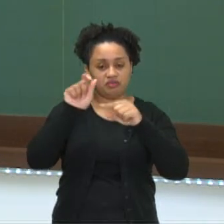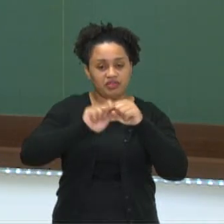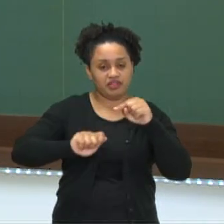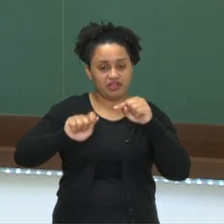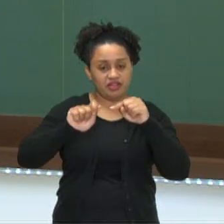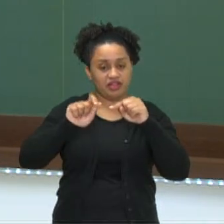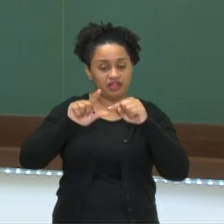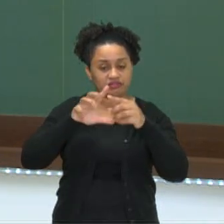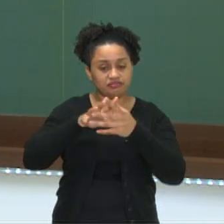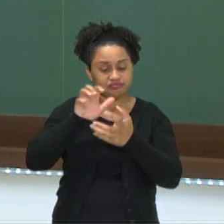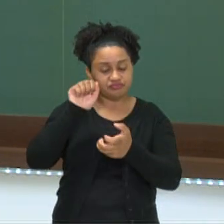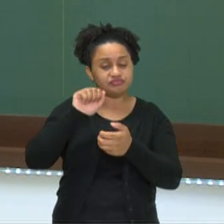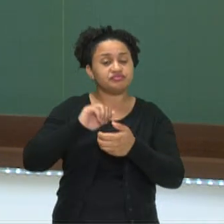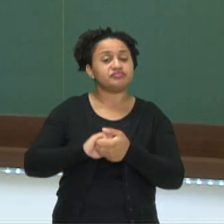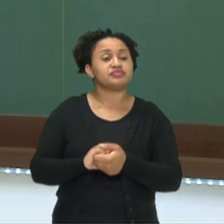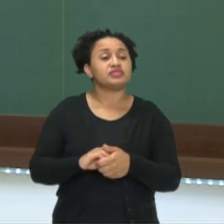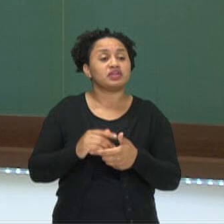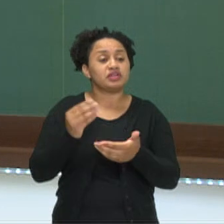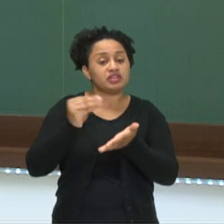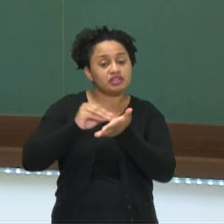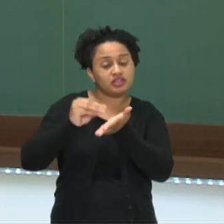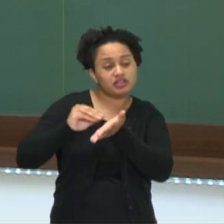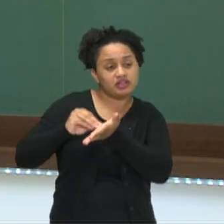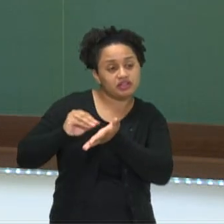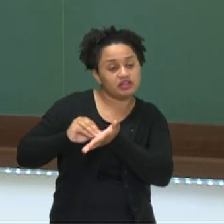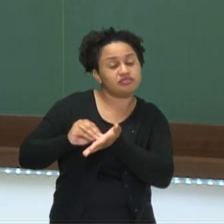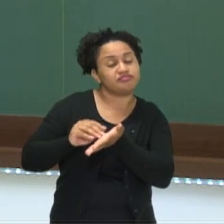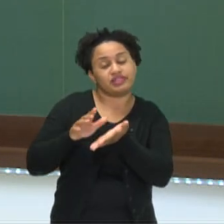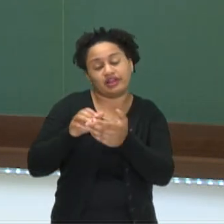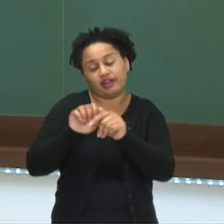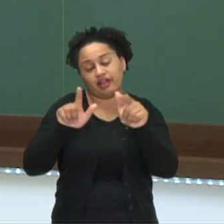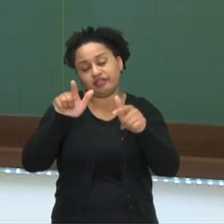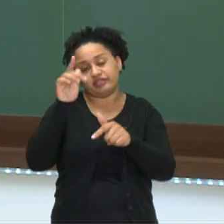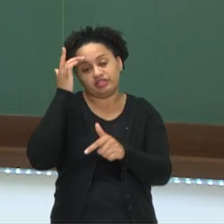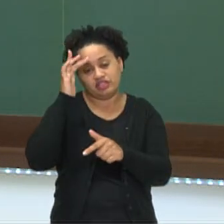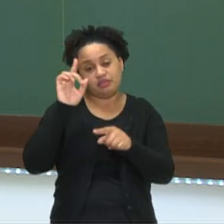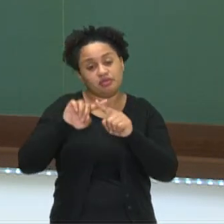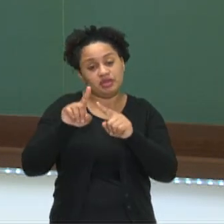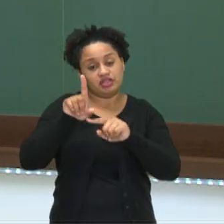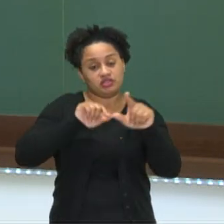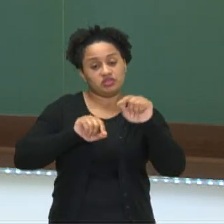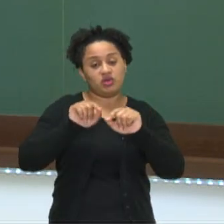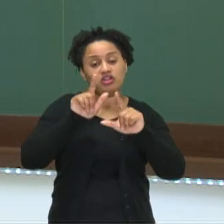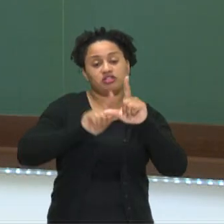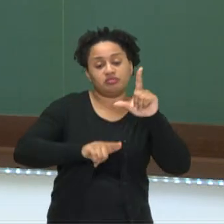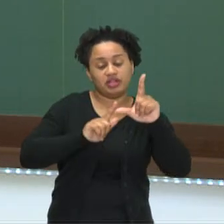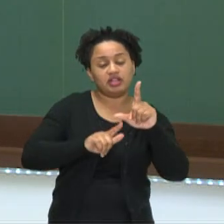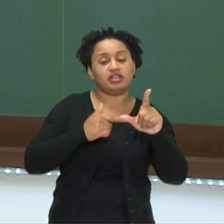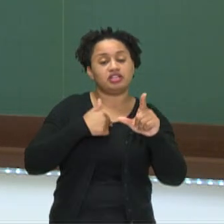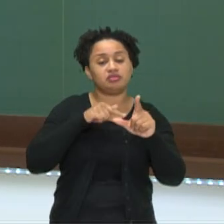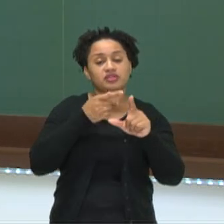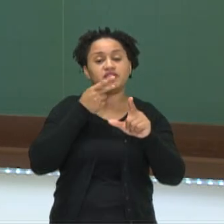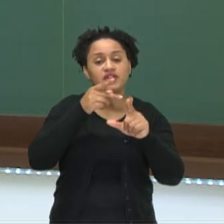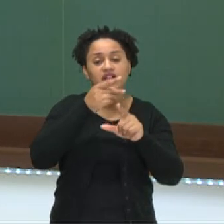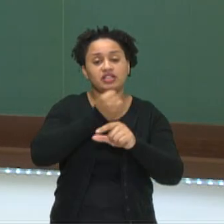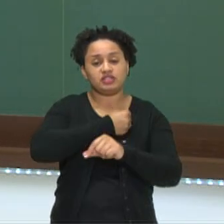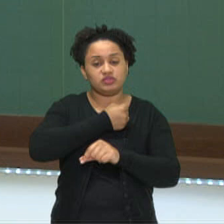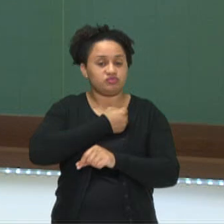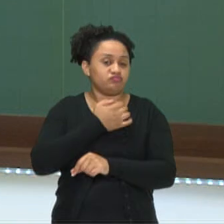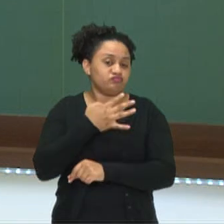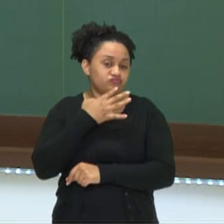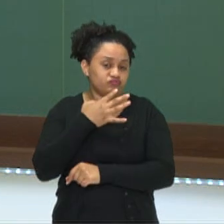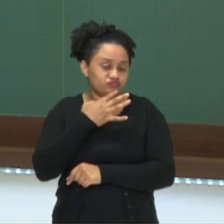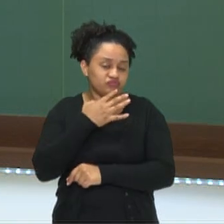essas informações aí e, claro, você não tem as dimensões, então escolhe uma letra para chamar esse valor desconhecido,